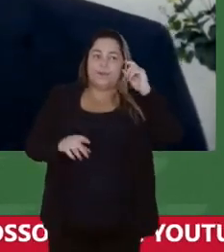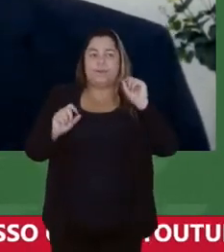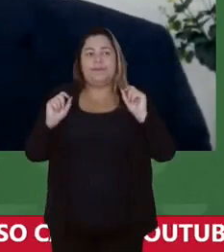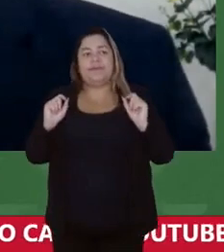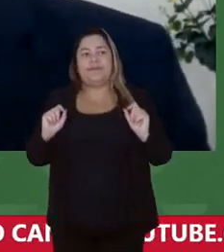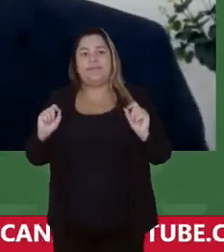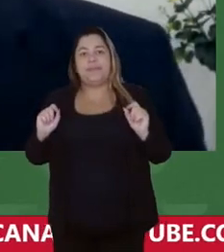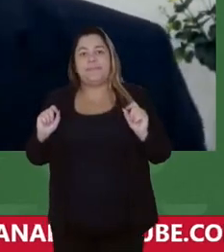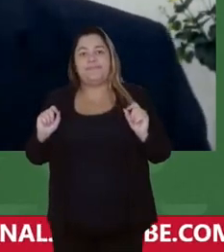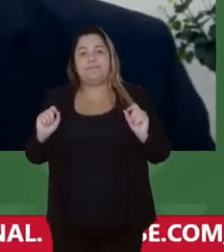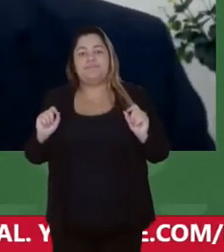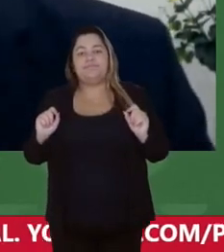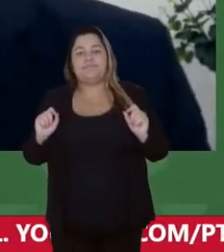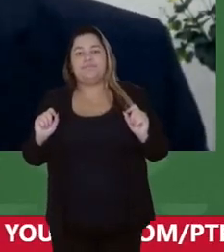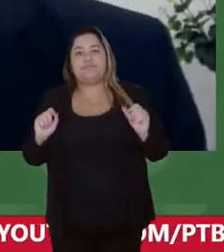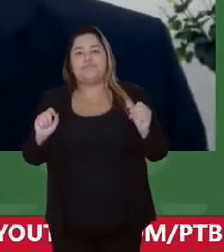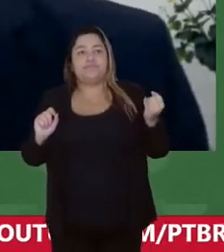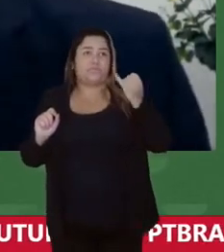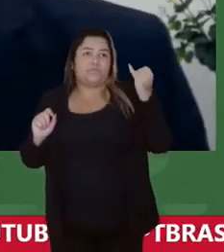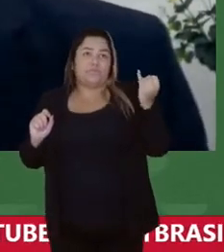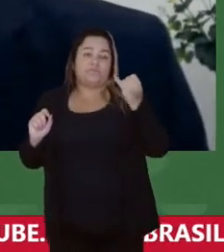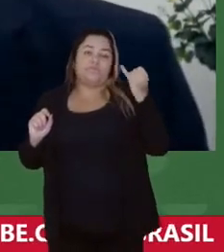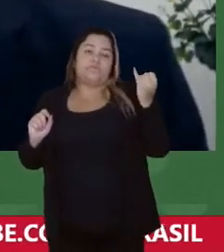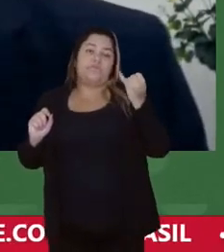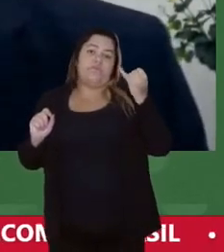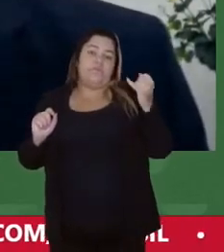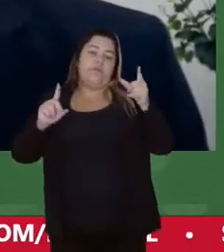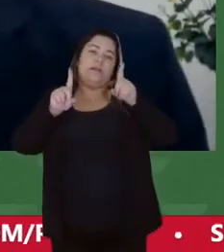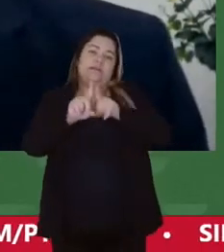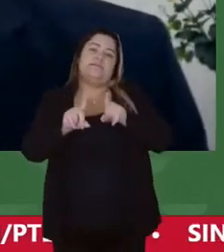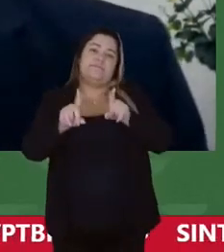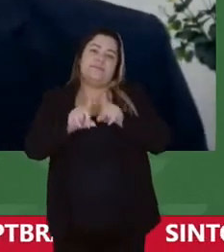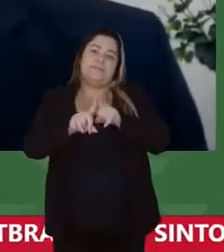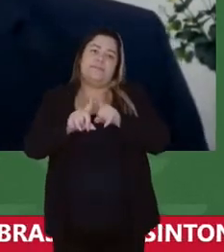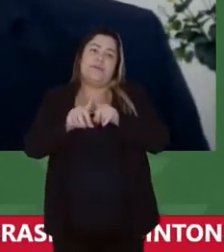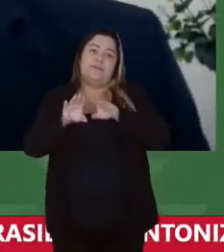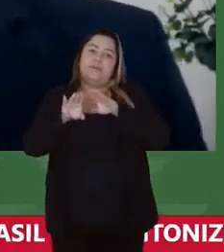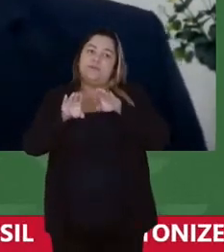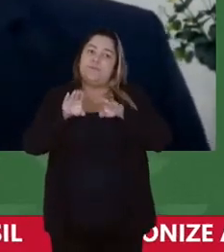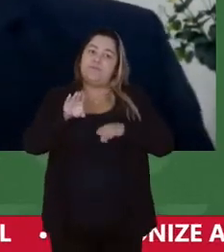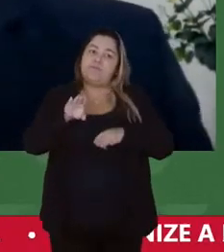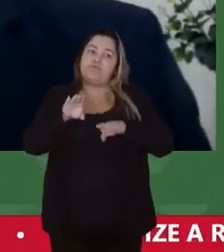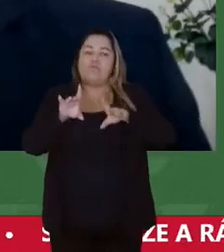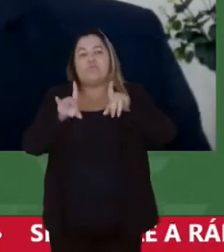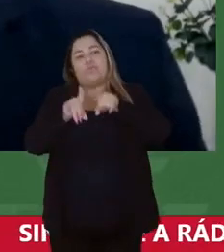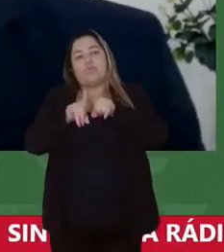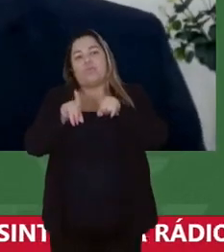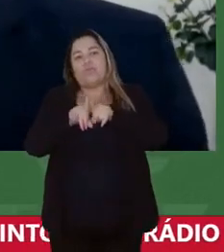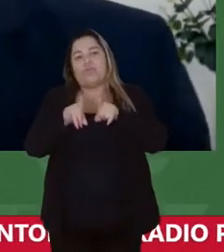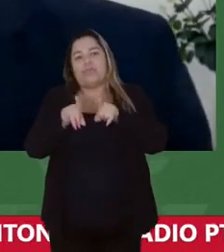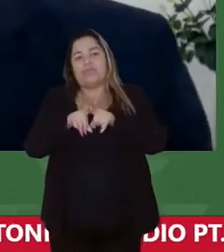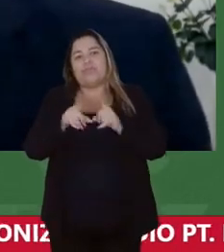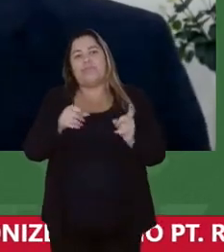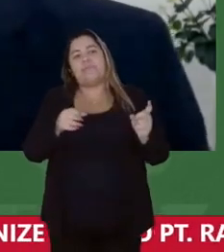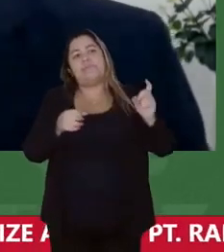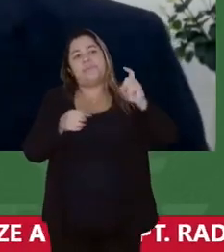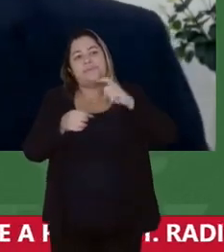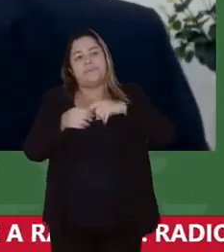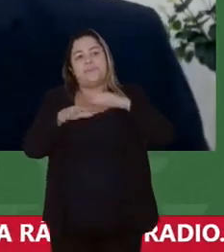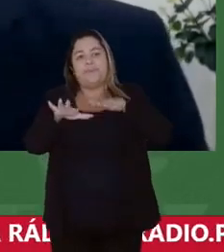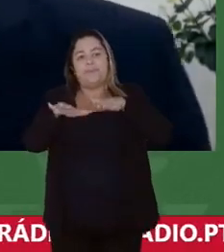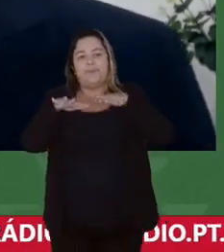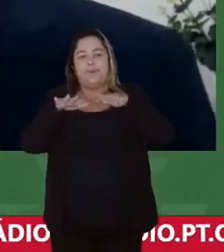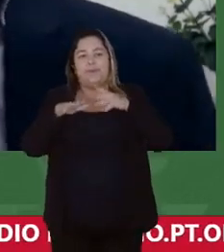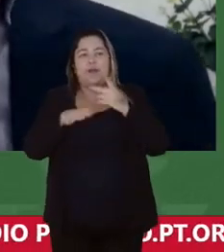questão extremamente importante para a superação da desigualdade e também para a retomada do desenvolvimento